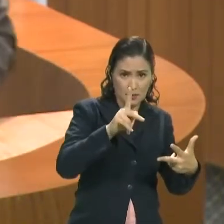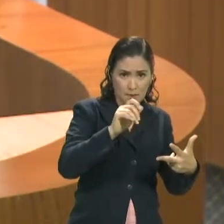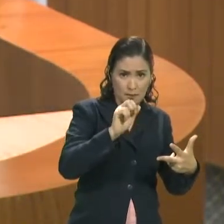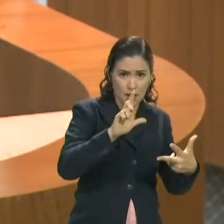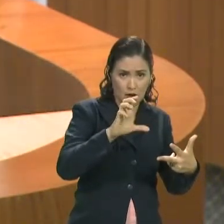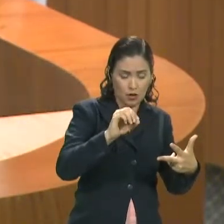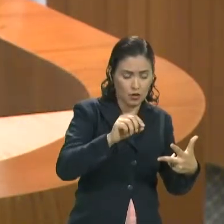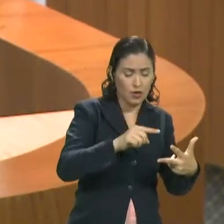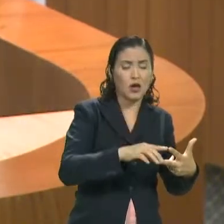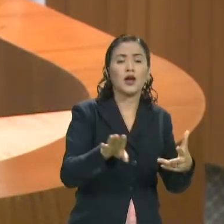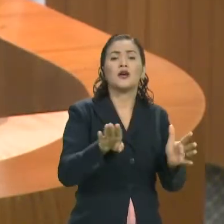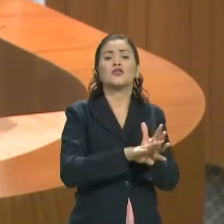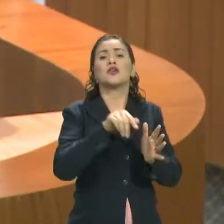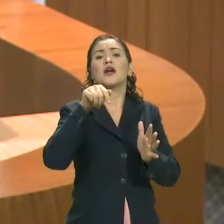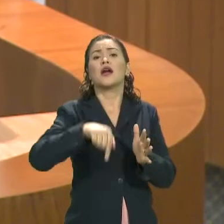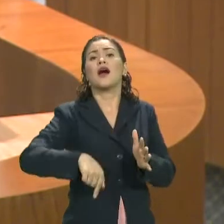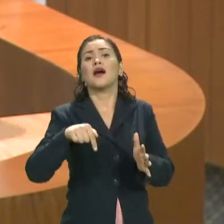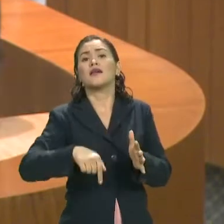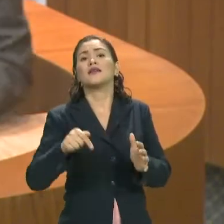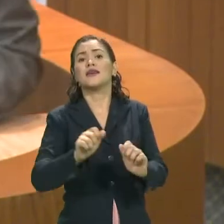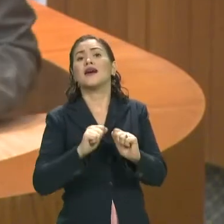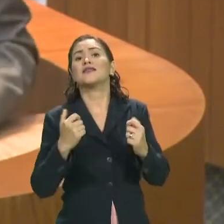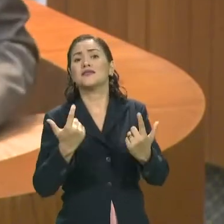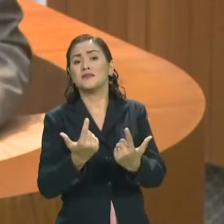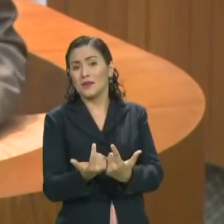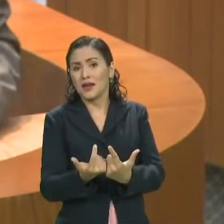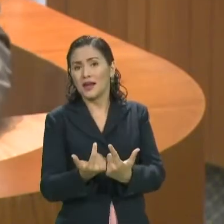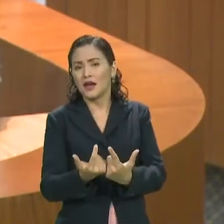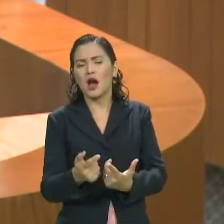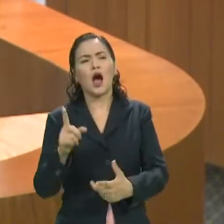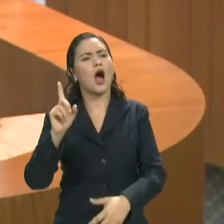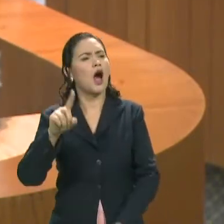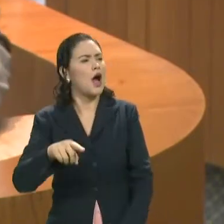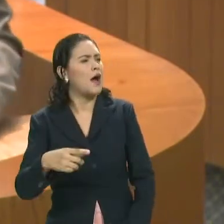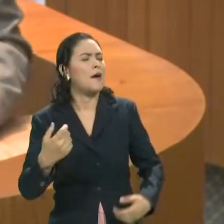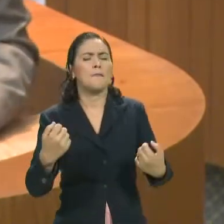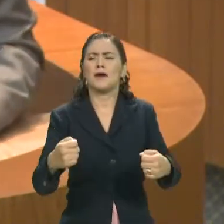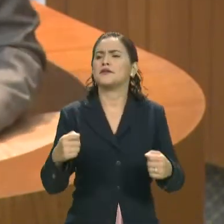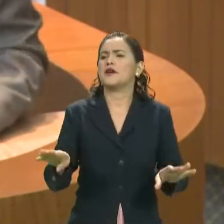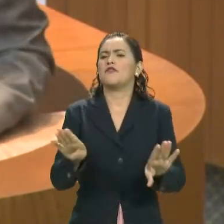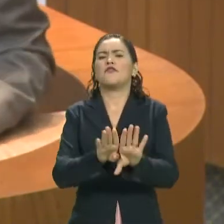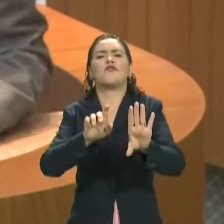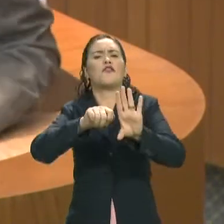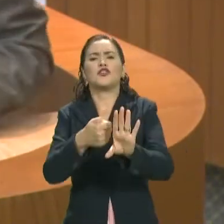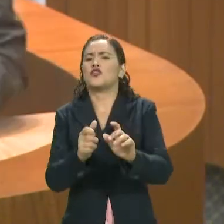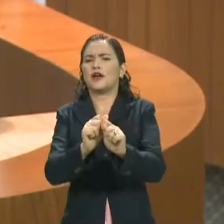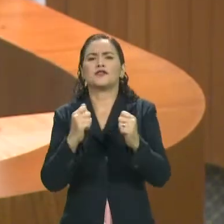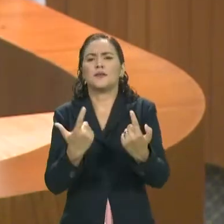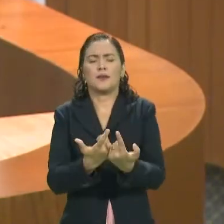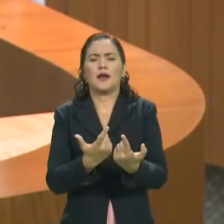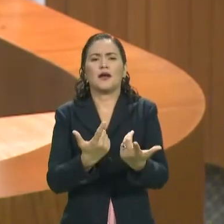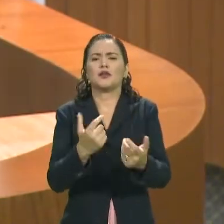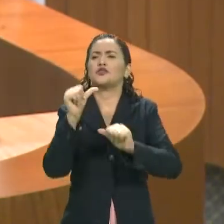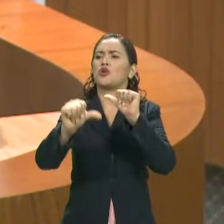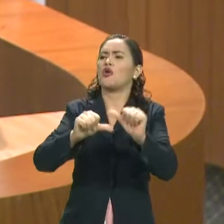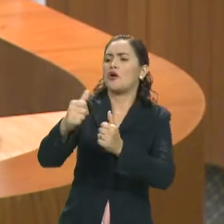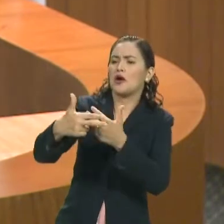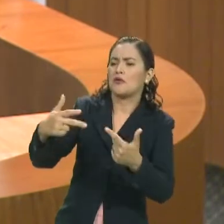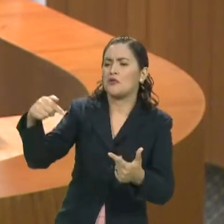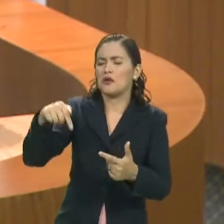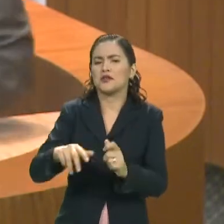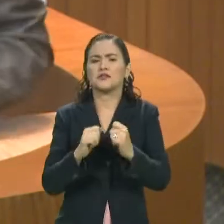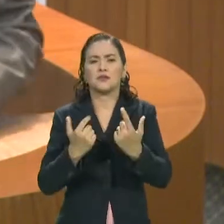esta casa, porque a nossa Carta Magna não permite isso. Assim como